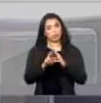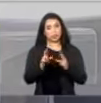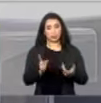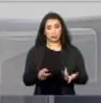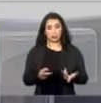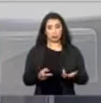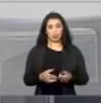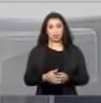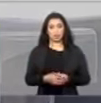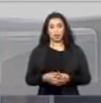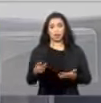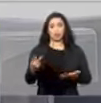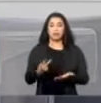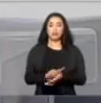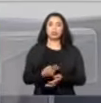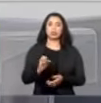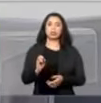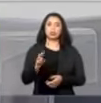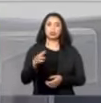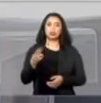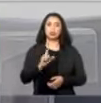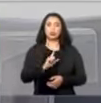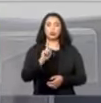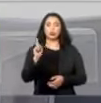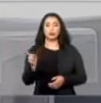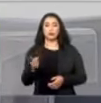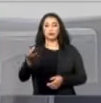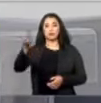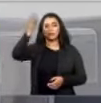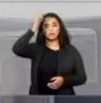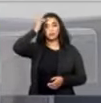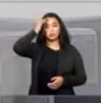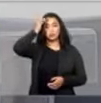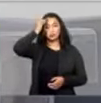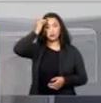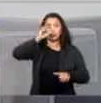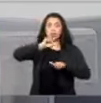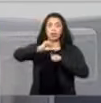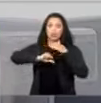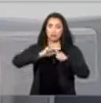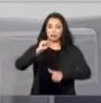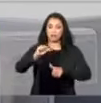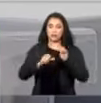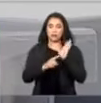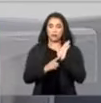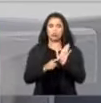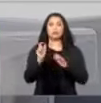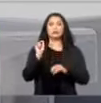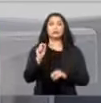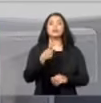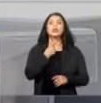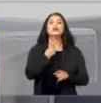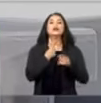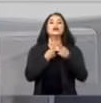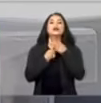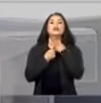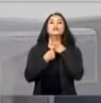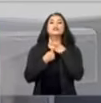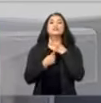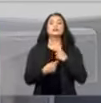Sendo ou não objeto de ajuizamento, as alterações revelam a vontade do Executivo